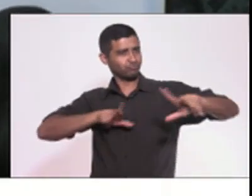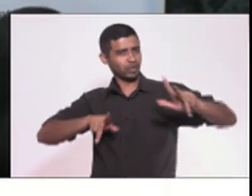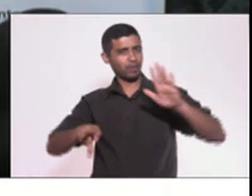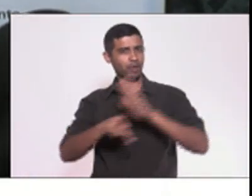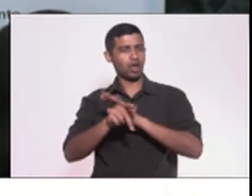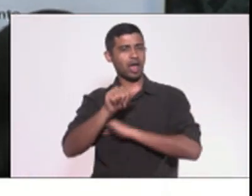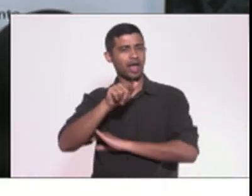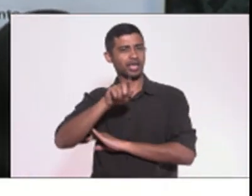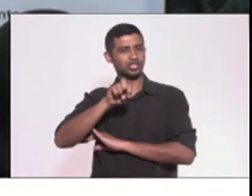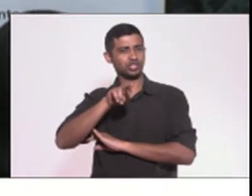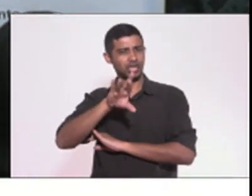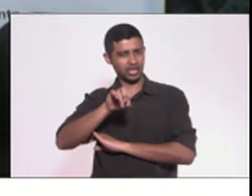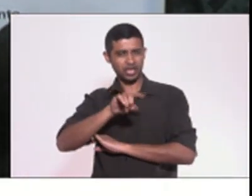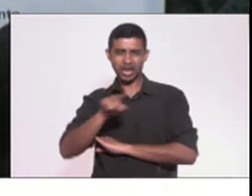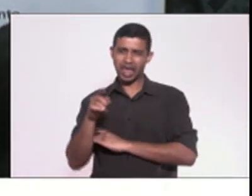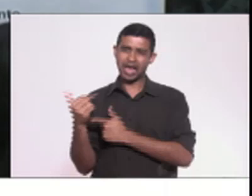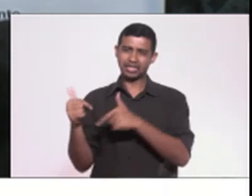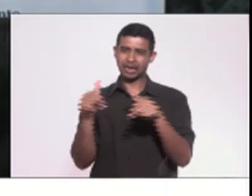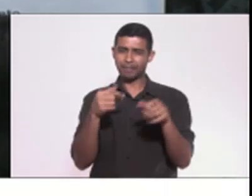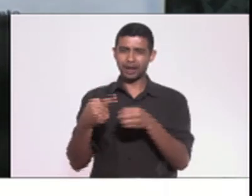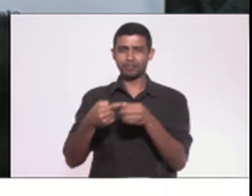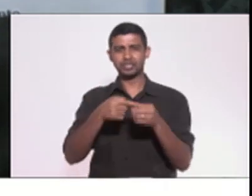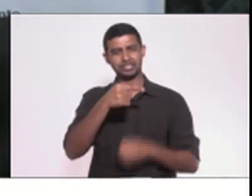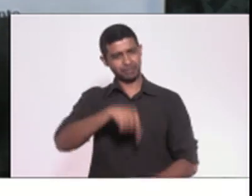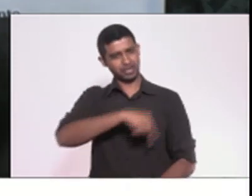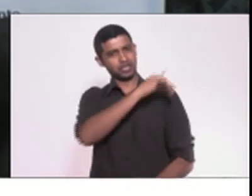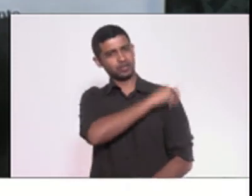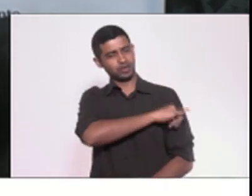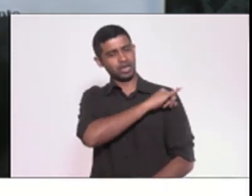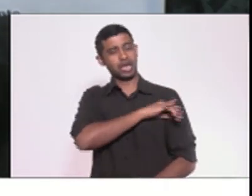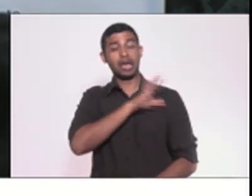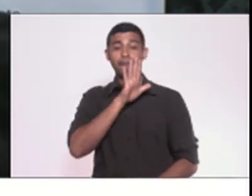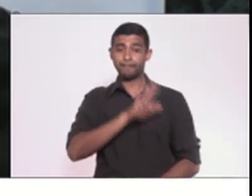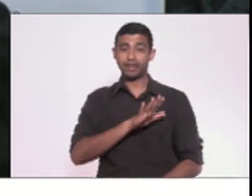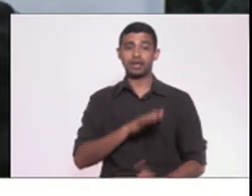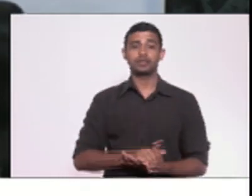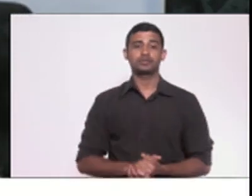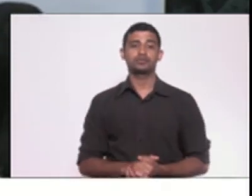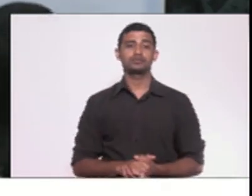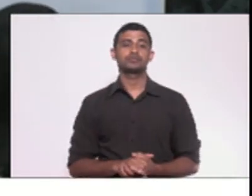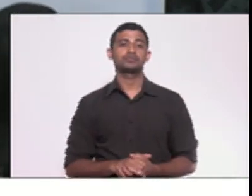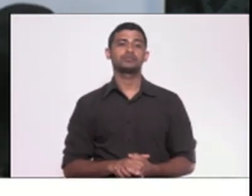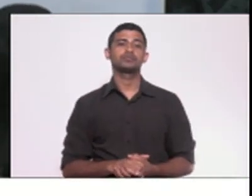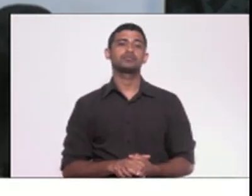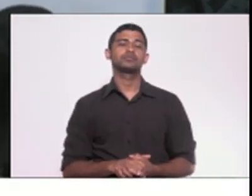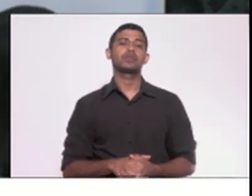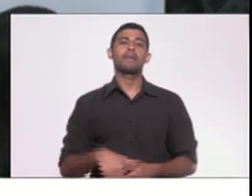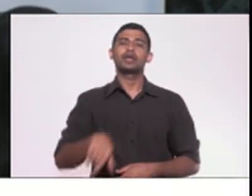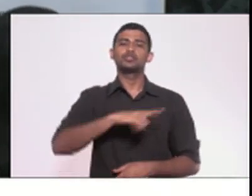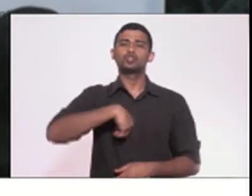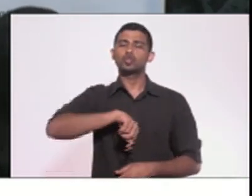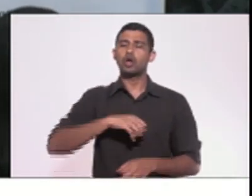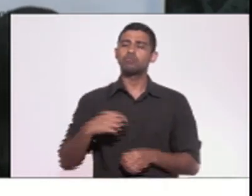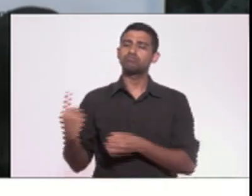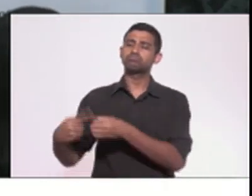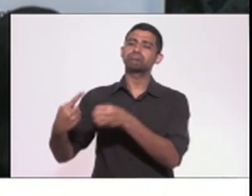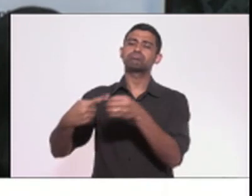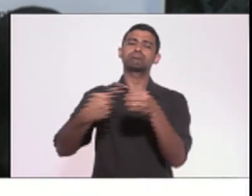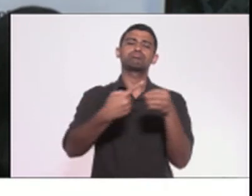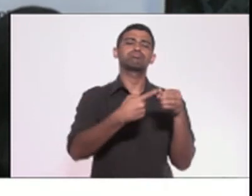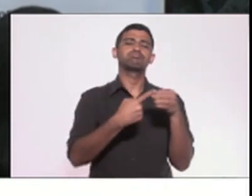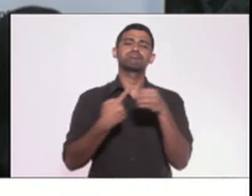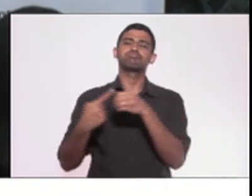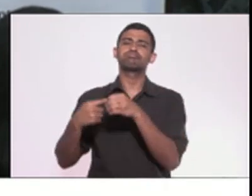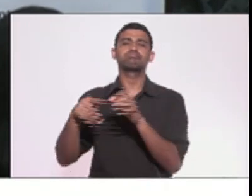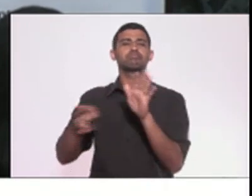AGRIO funciona no município do Rio de Janeiro, mas os nossos braços junto aos municípios, junto aos 92